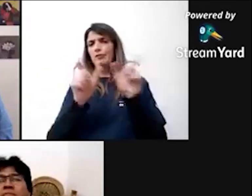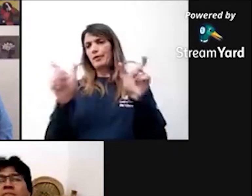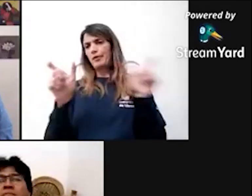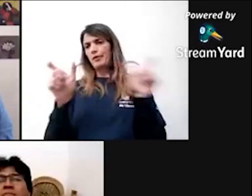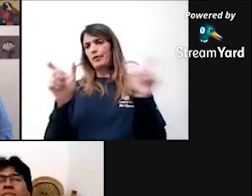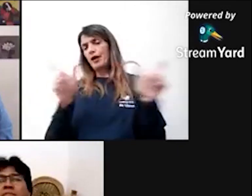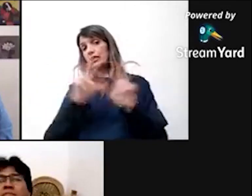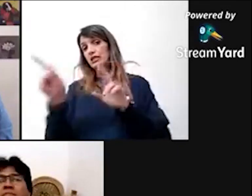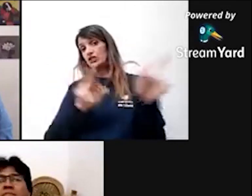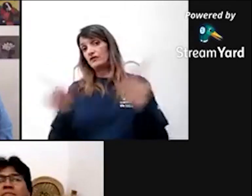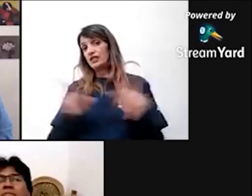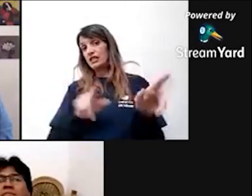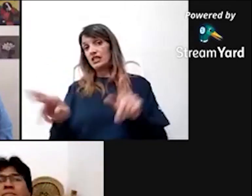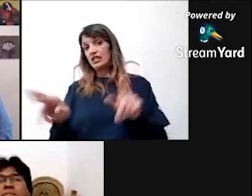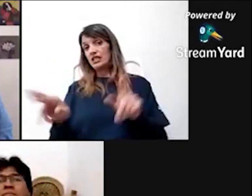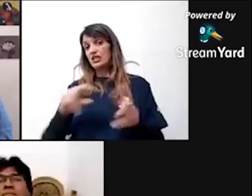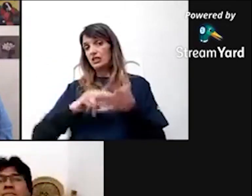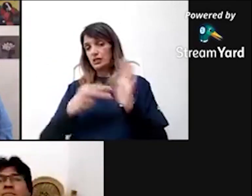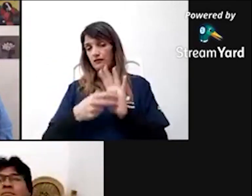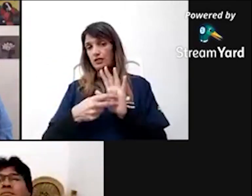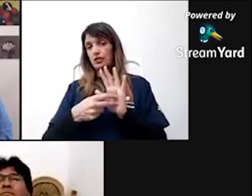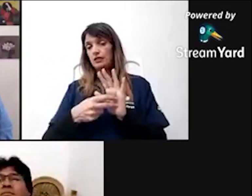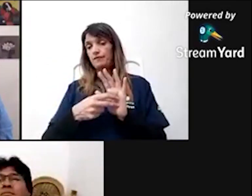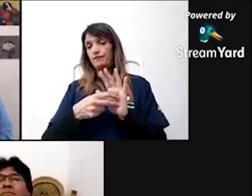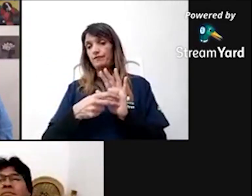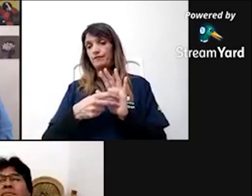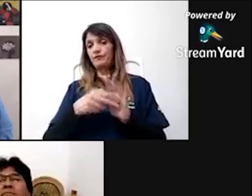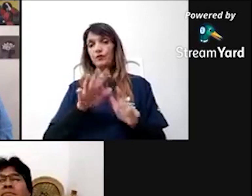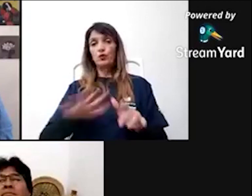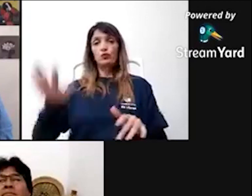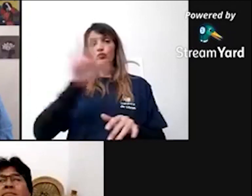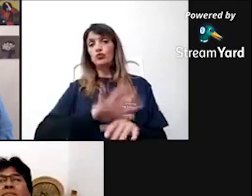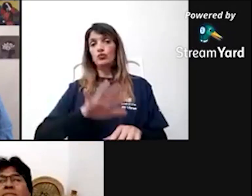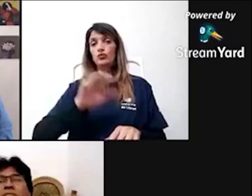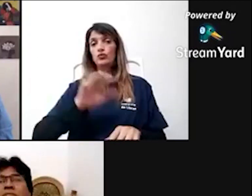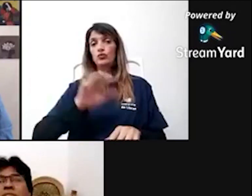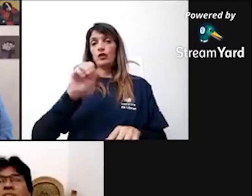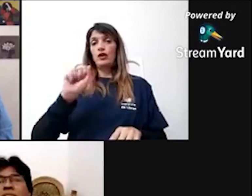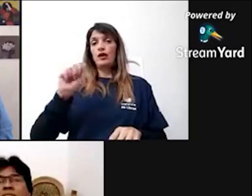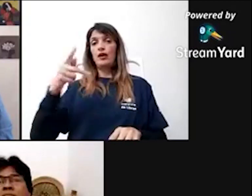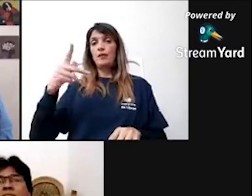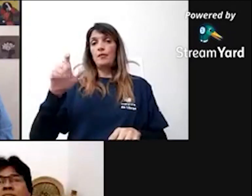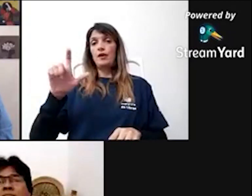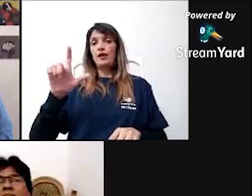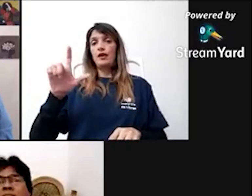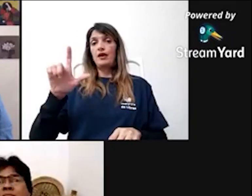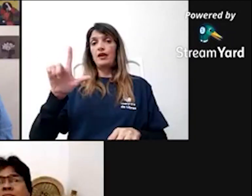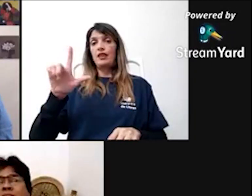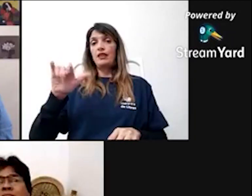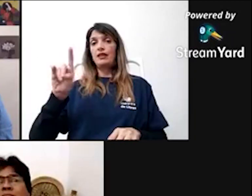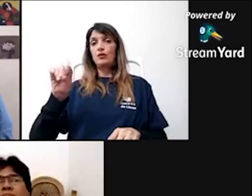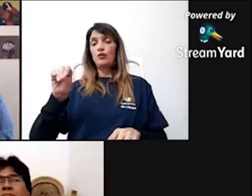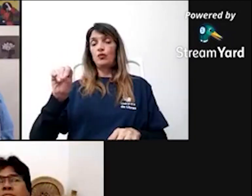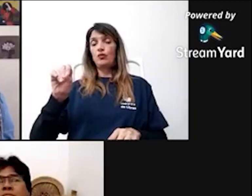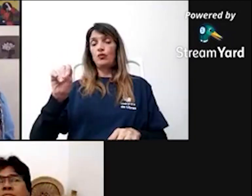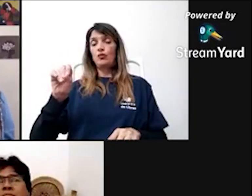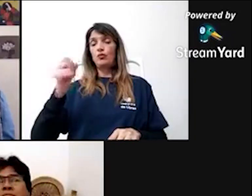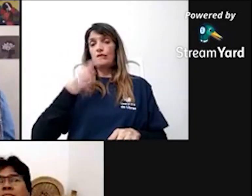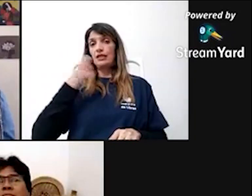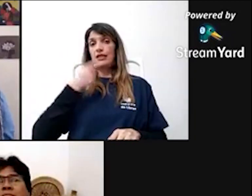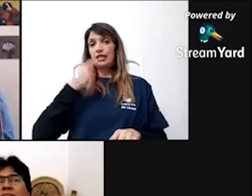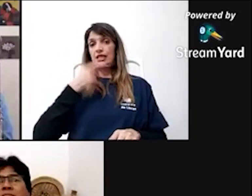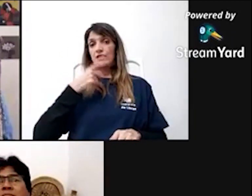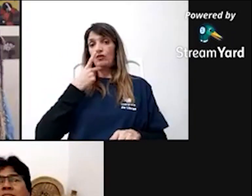gente trata todo mundo com essa, com esse apelido, e eu gosto de dizer que é um apelido, porque o apelido ele justamente